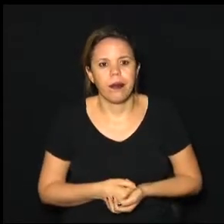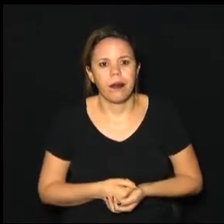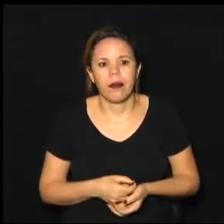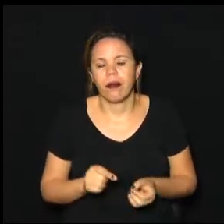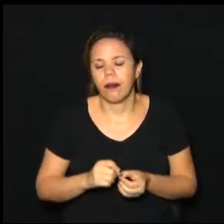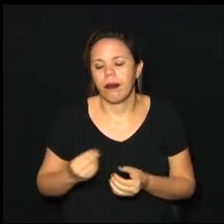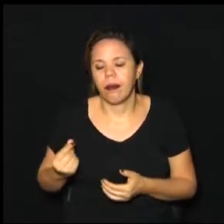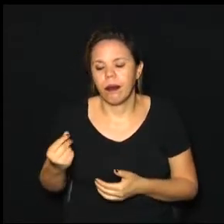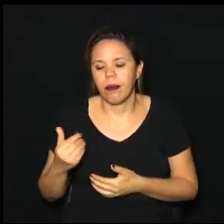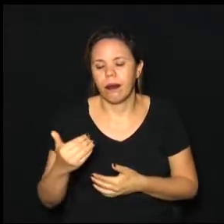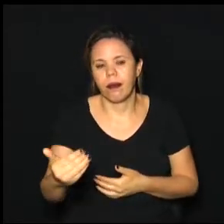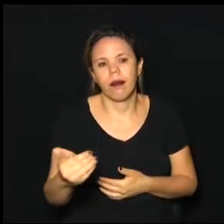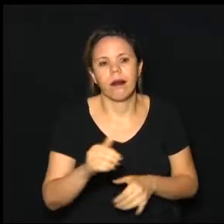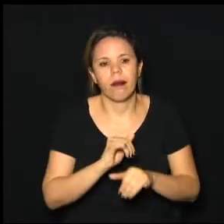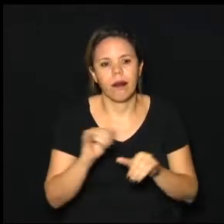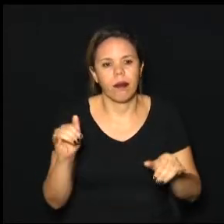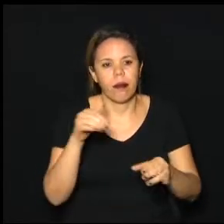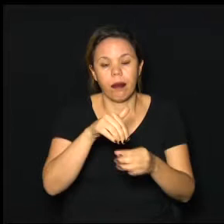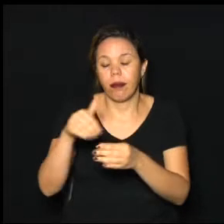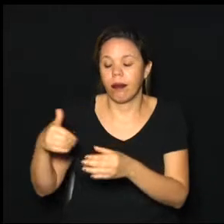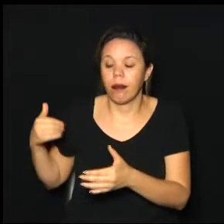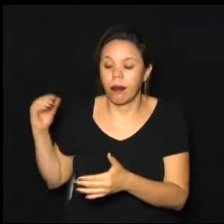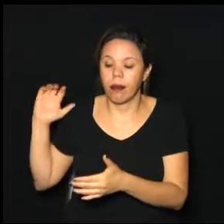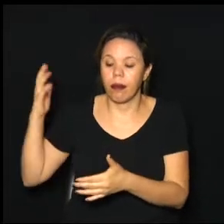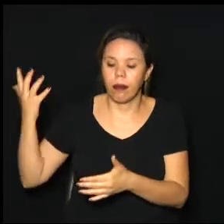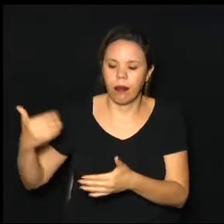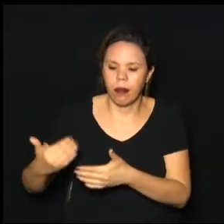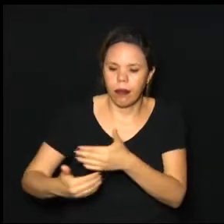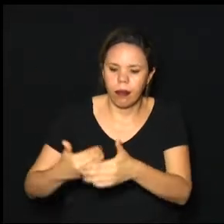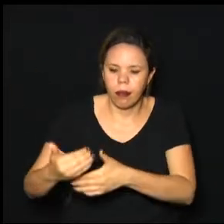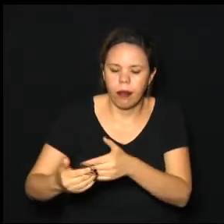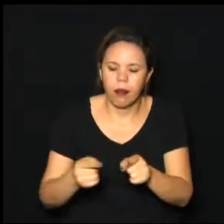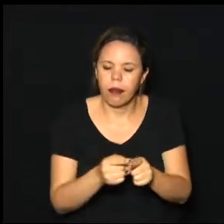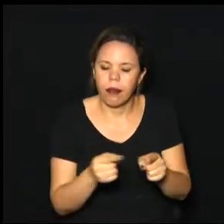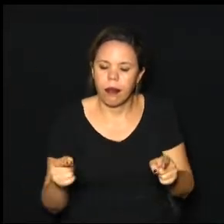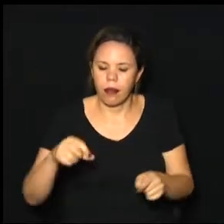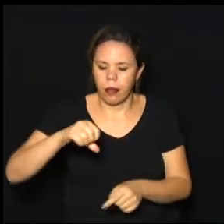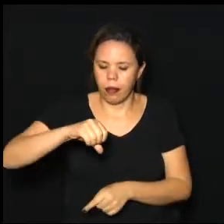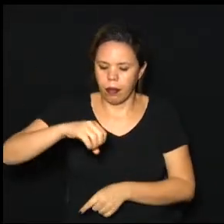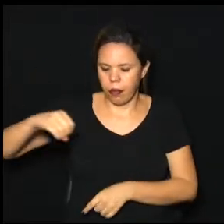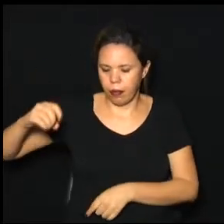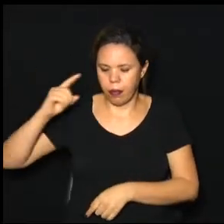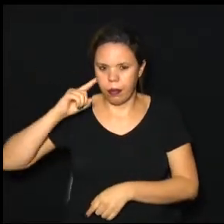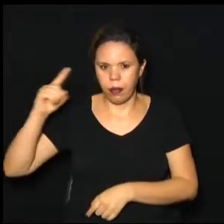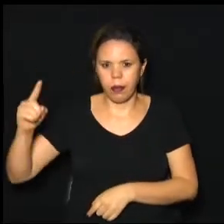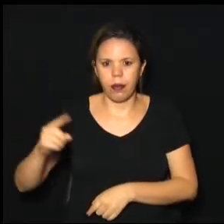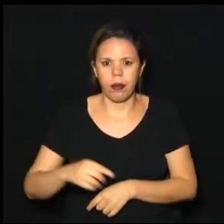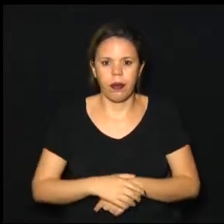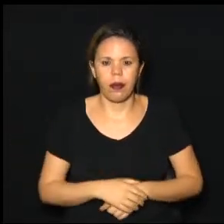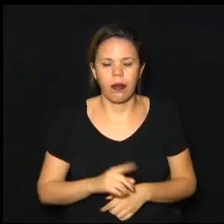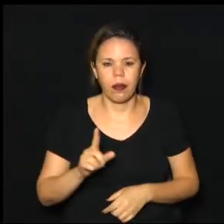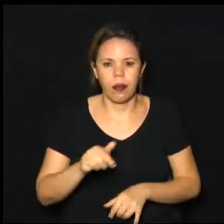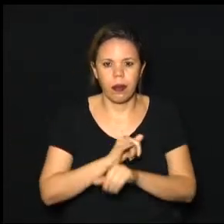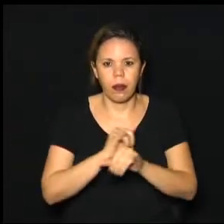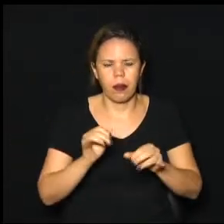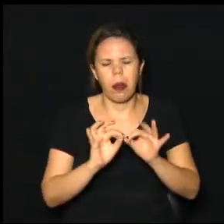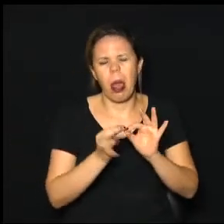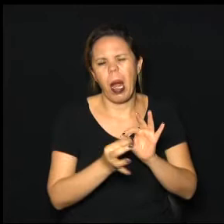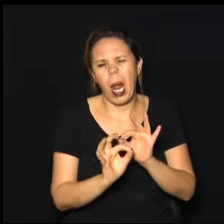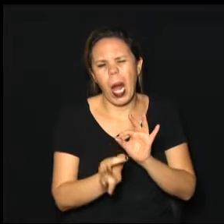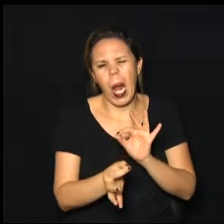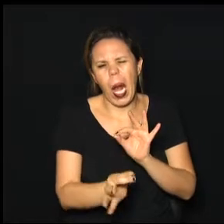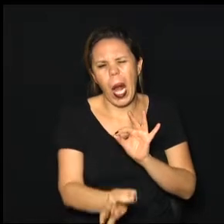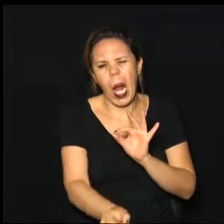muito tempo, as campanhas eleitorais elas tinham um período de 90 dias. Era uma campanha bastante